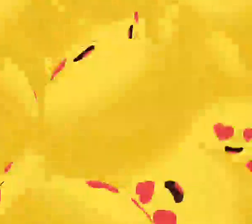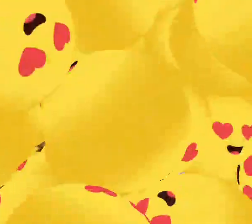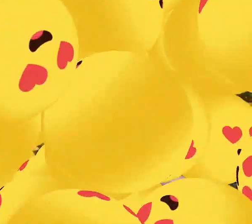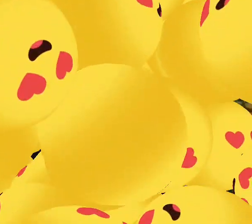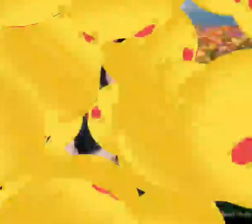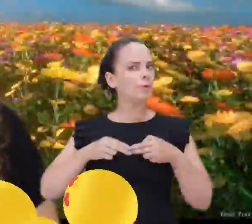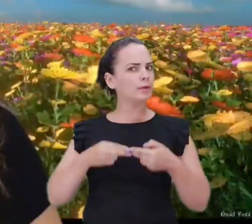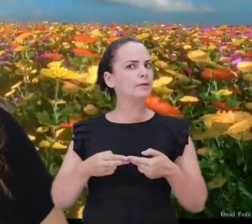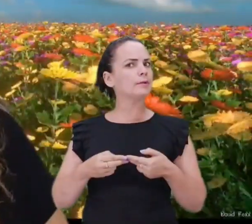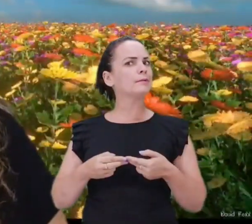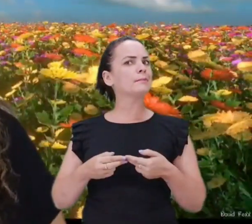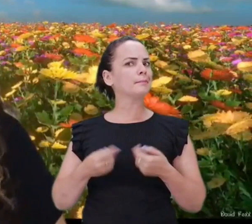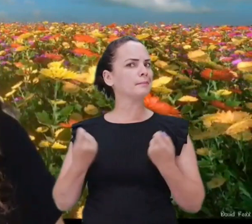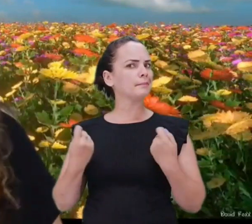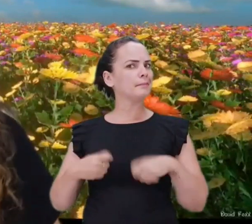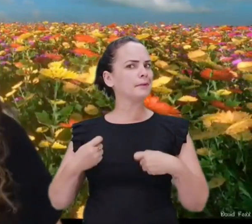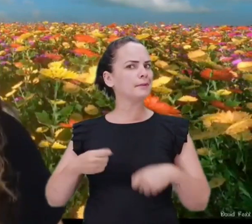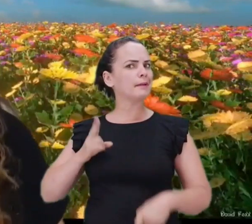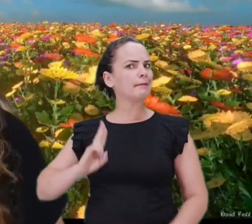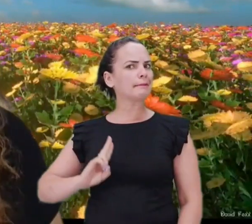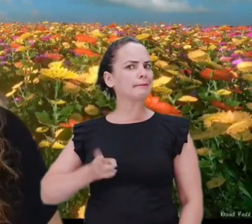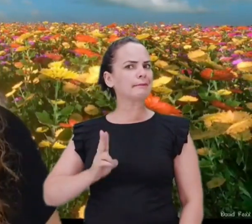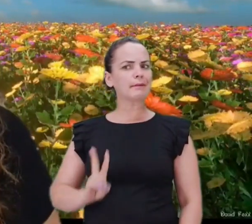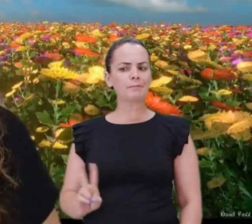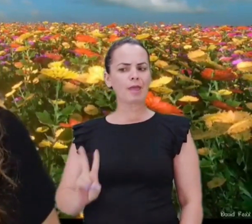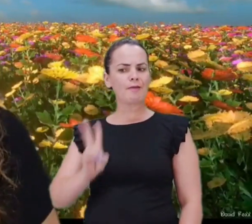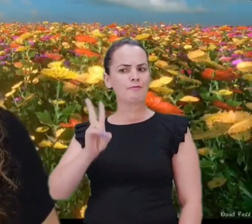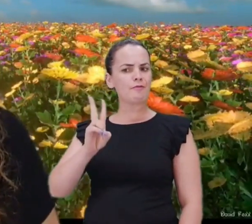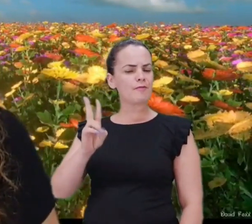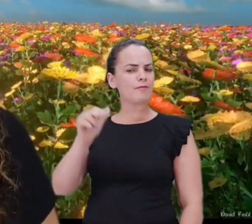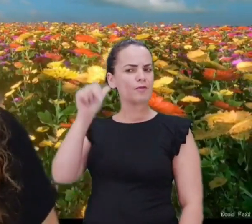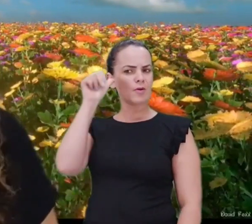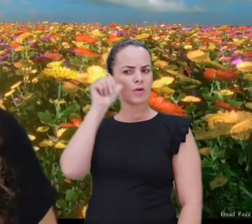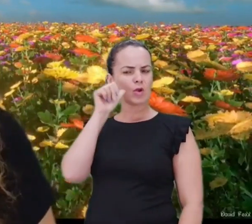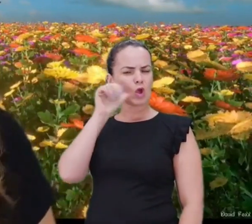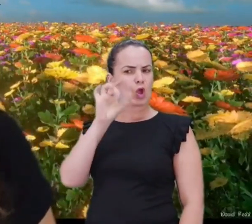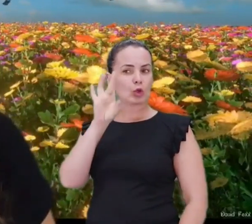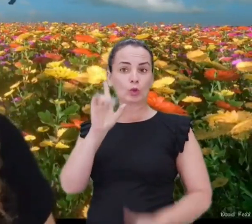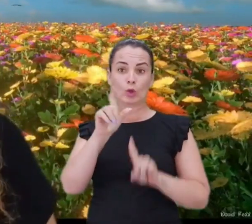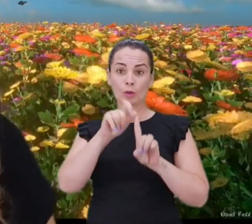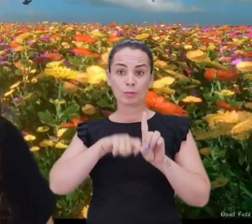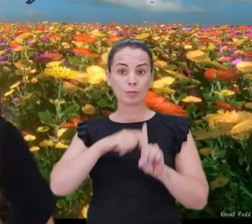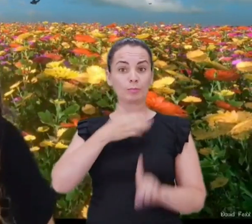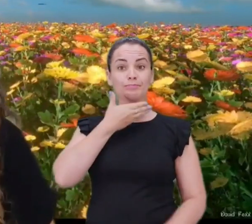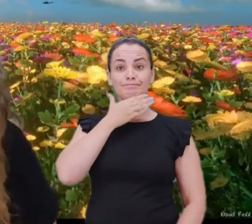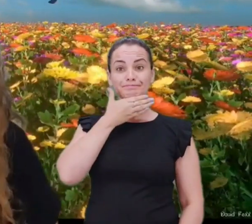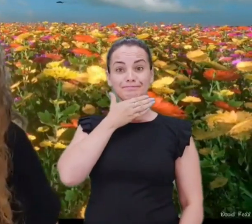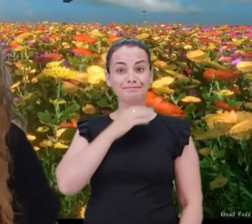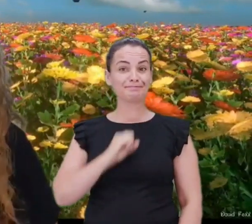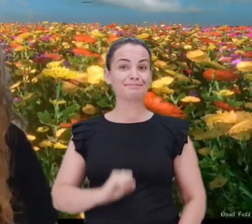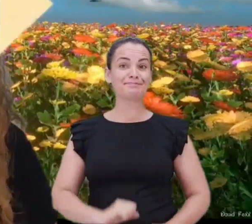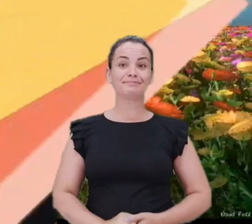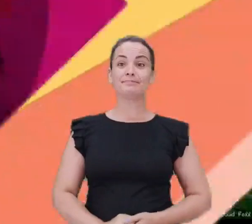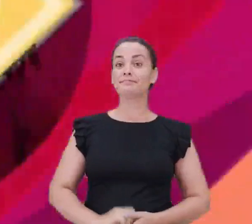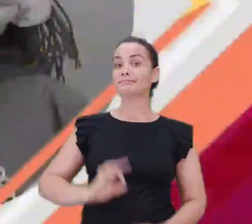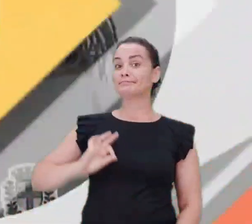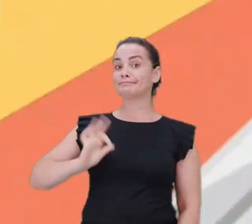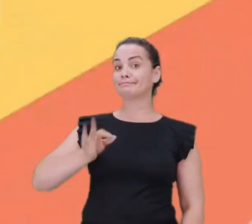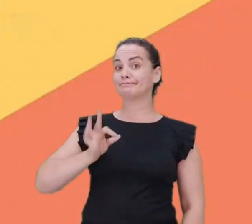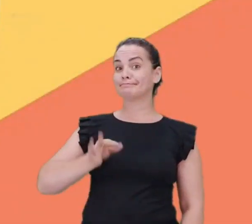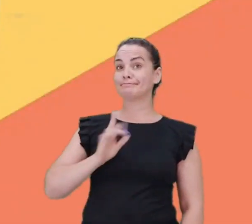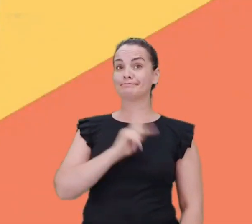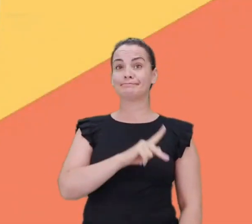direitos. Por isso, devemos sempre valorizar as mulheres e não apenas em March